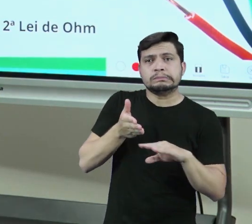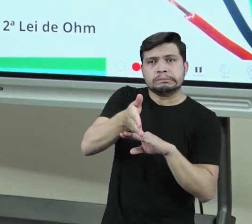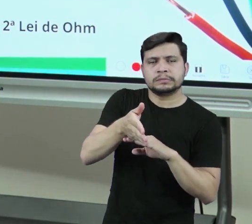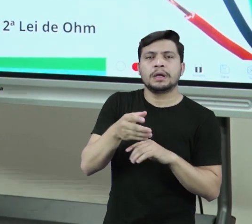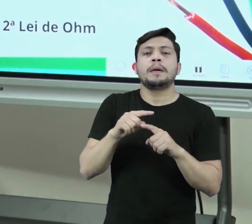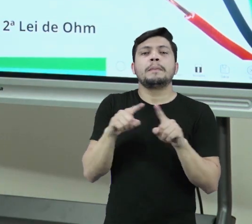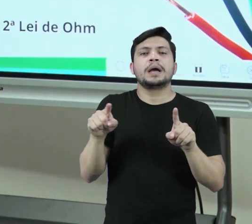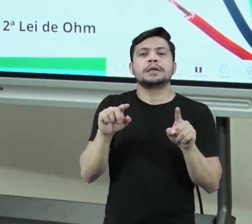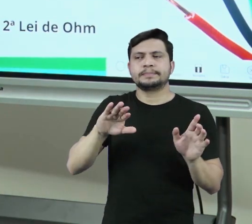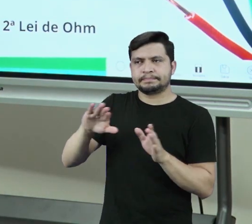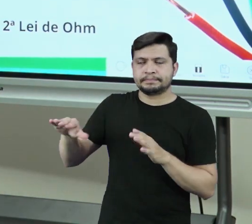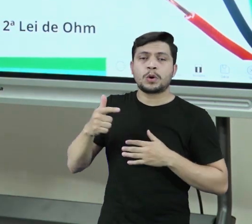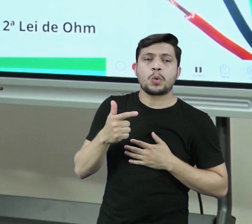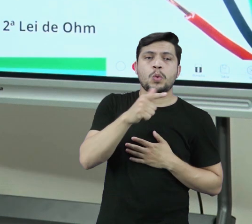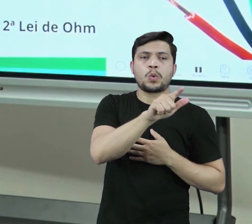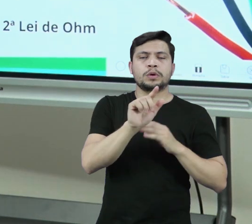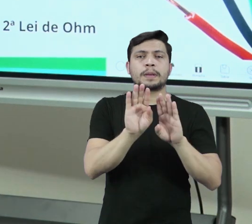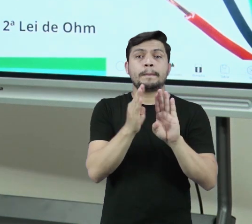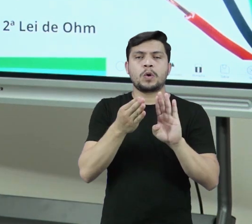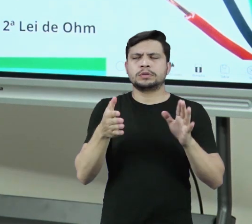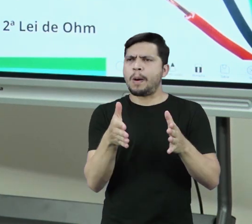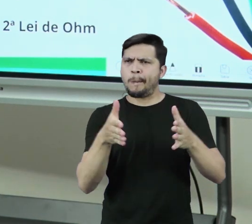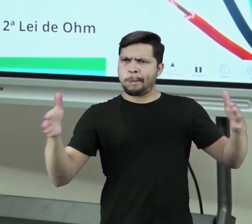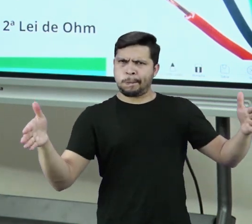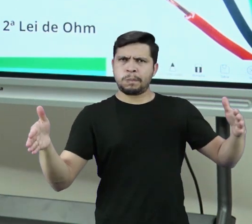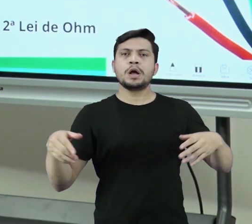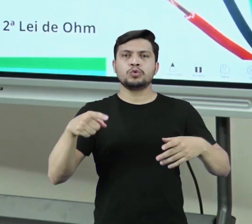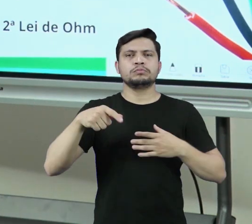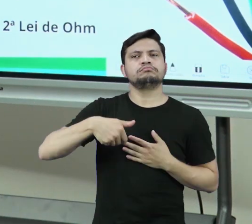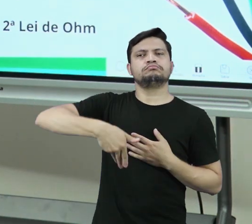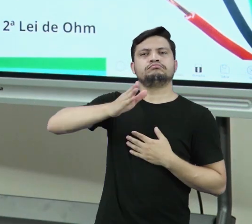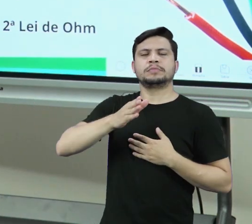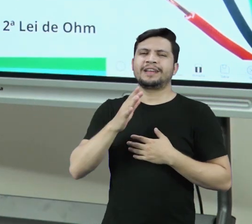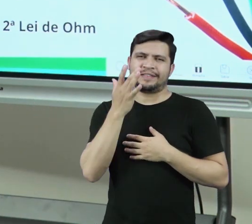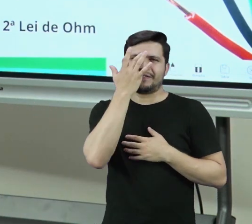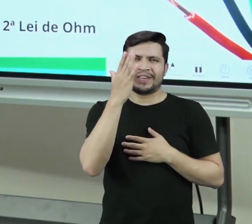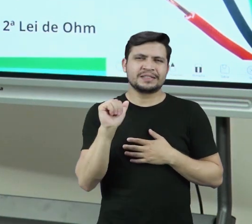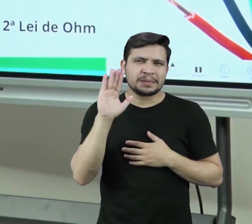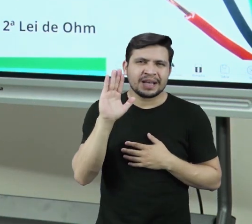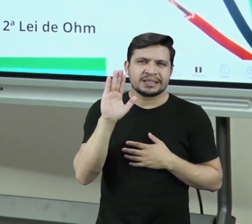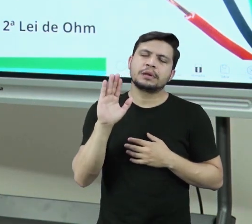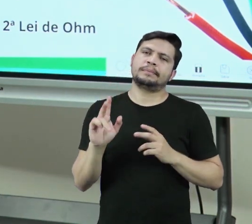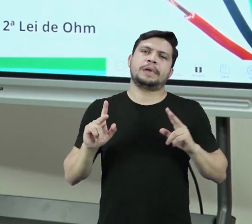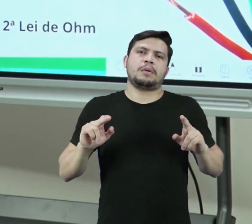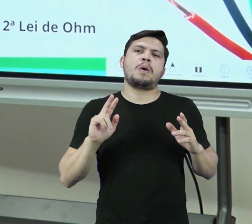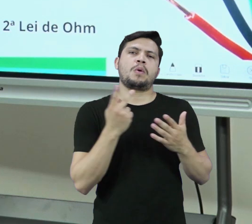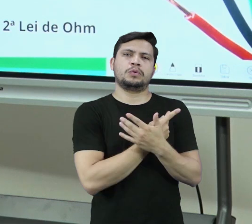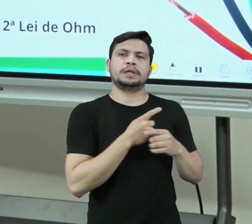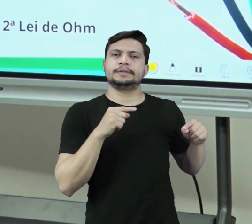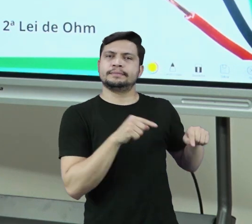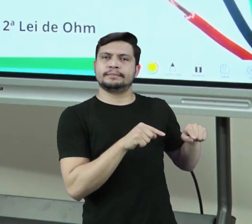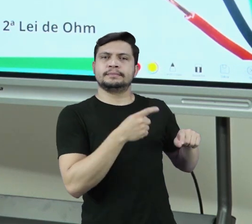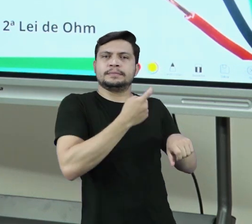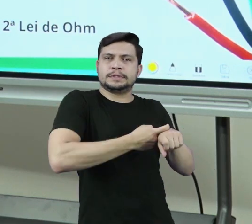pouco maior a área da porta, você vai passar com a maior facilidade. É mais ou menos essa a analogia. E além disso,